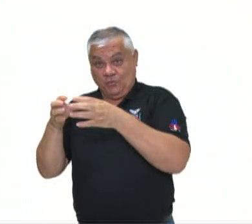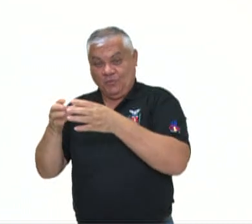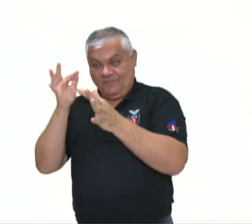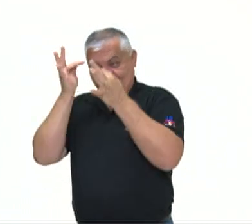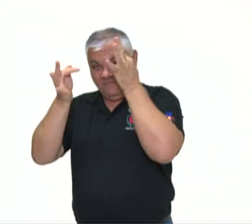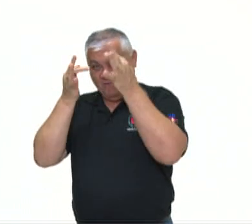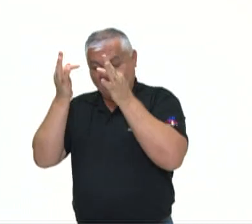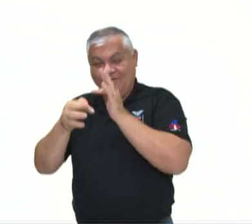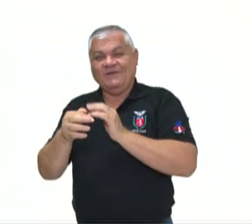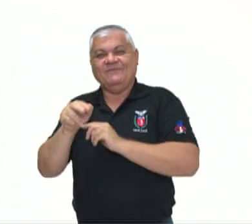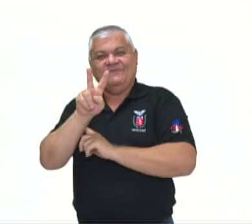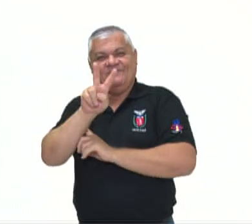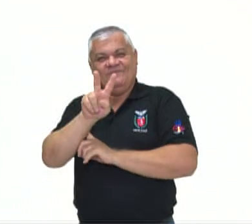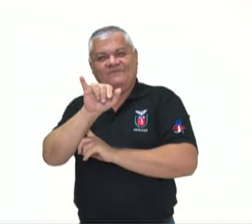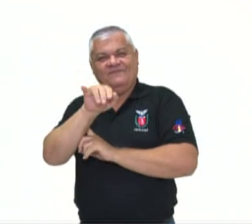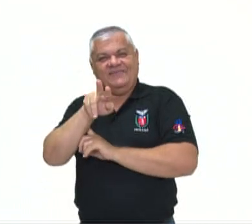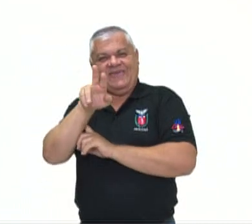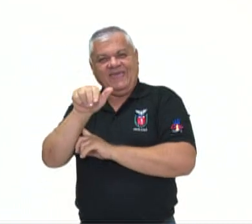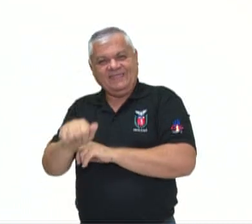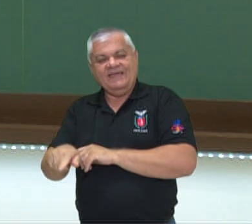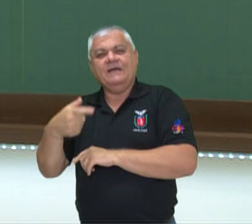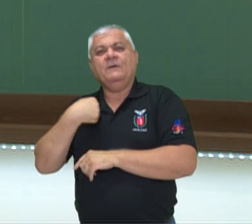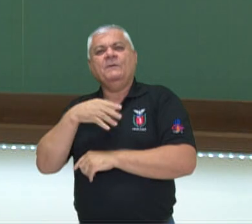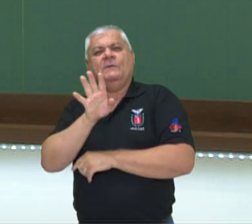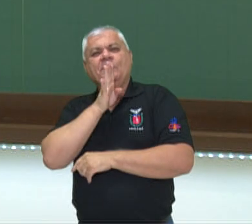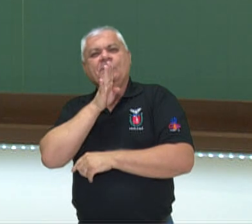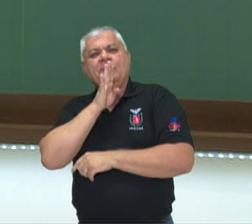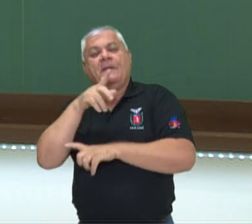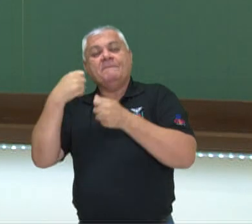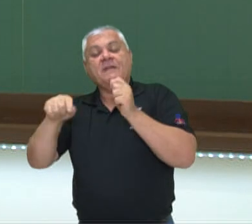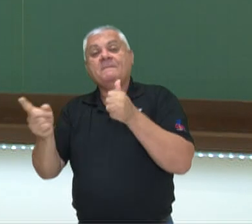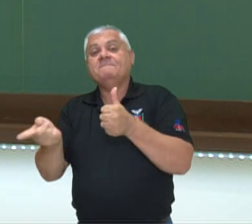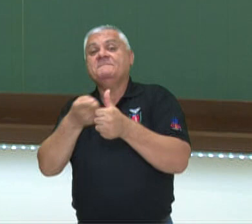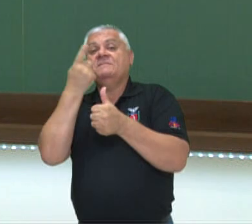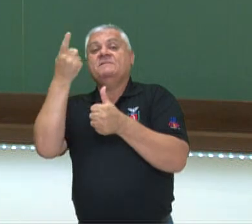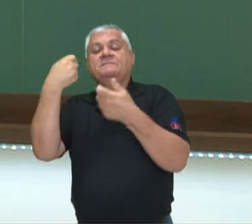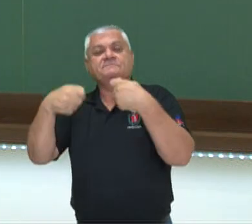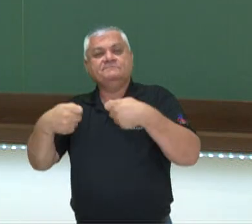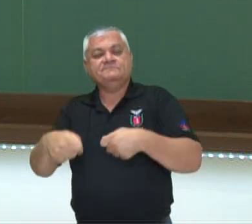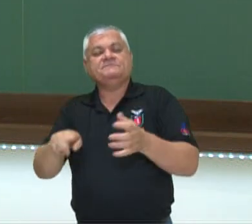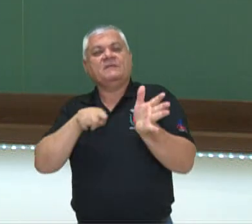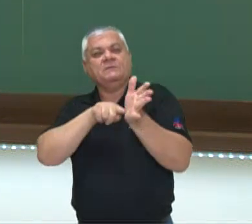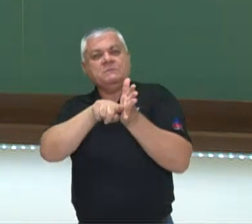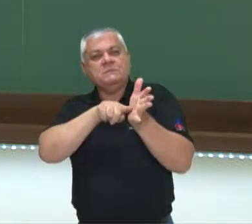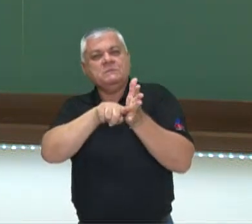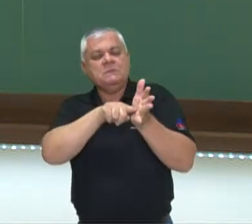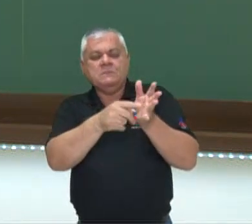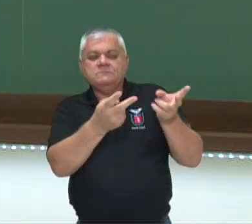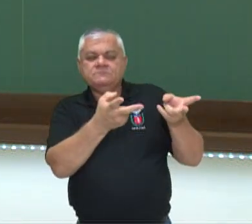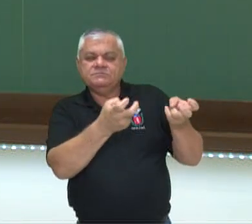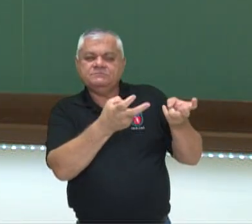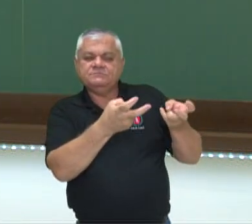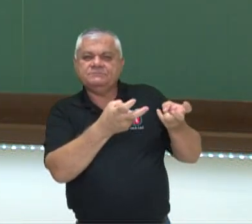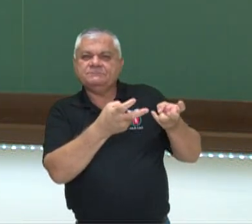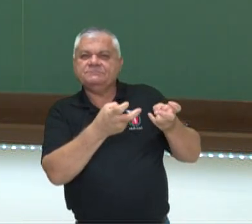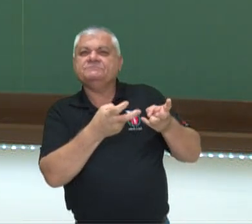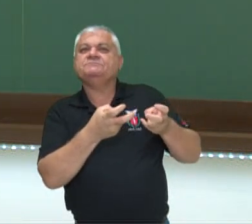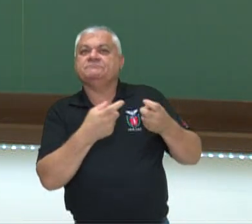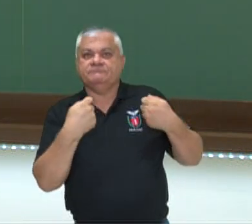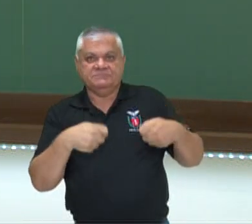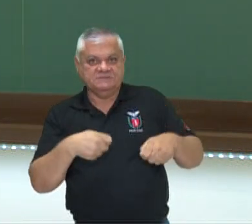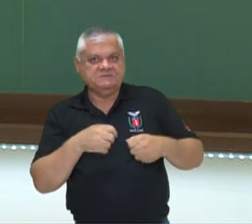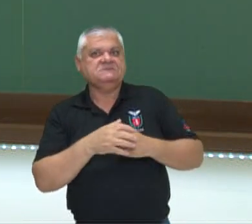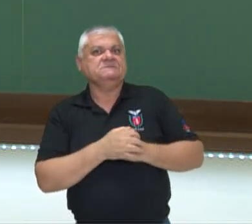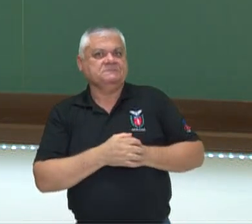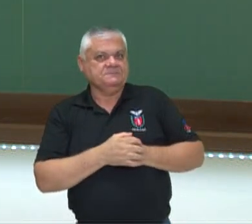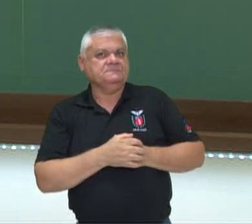que estabeleçamos algo como um conhecimento, precisamos primeiro partir da observação. Observar,